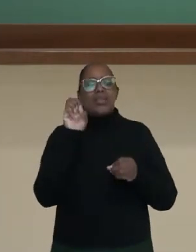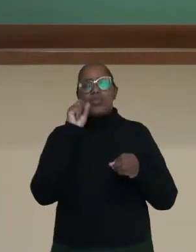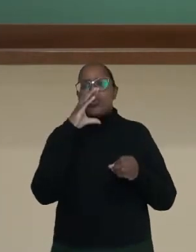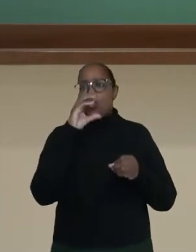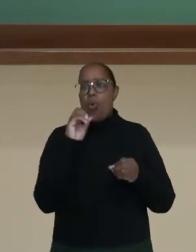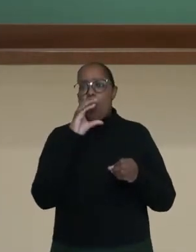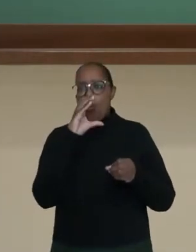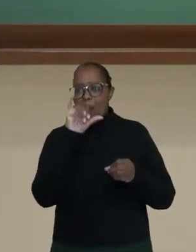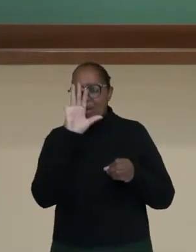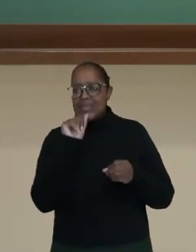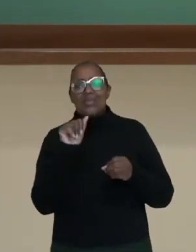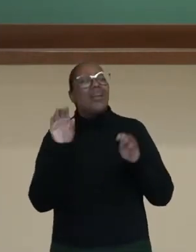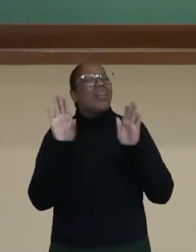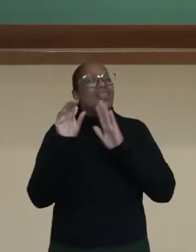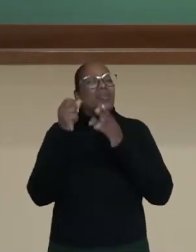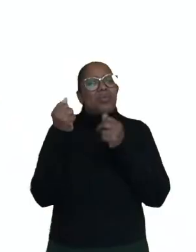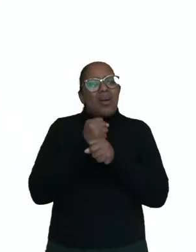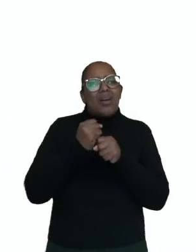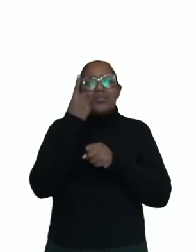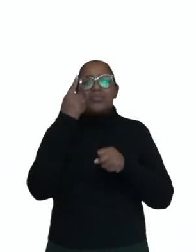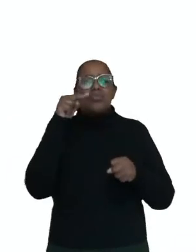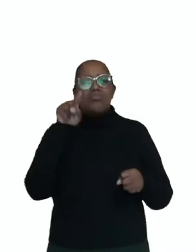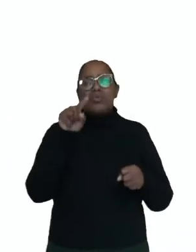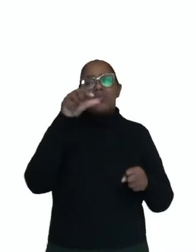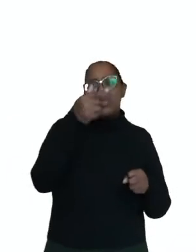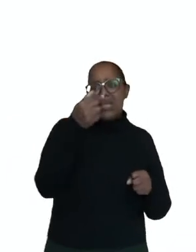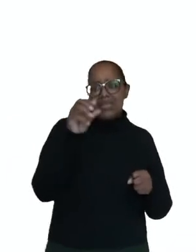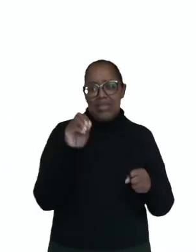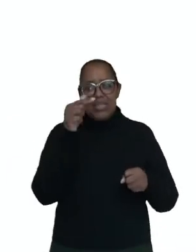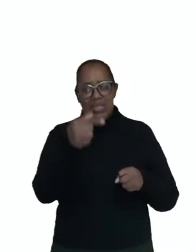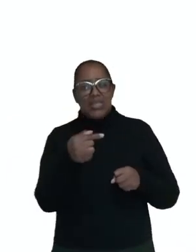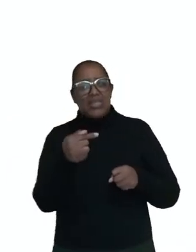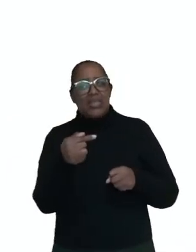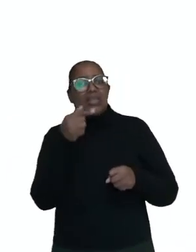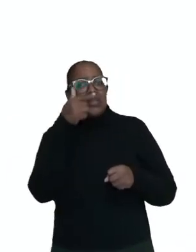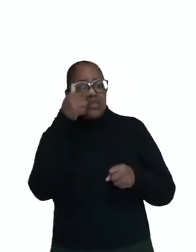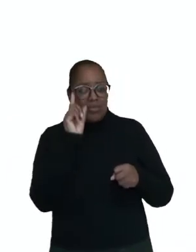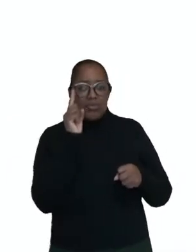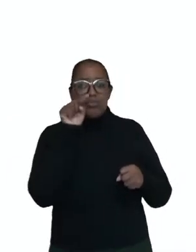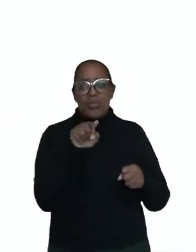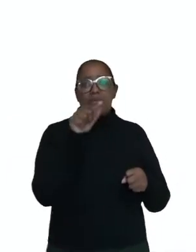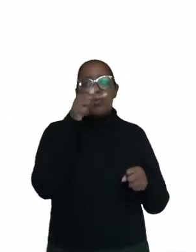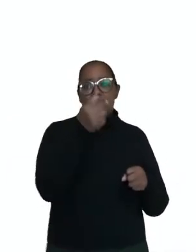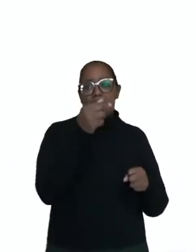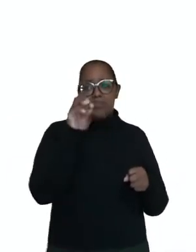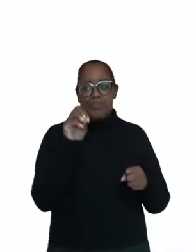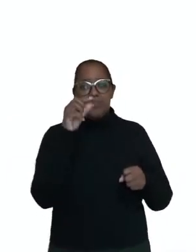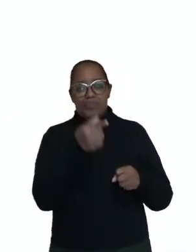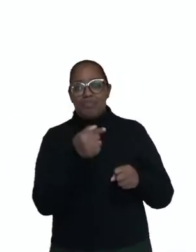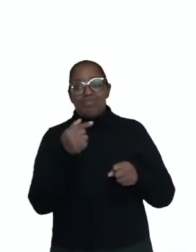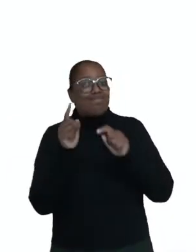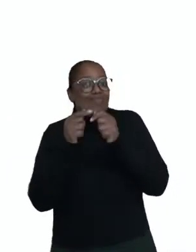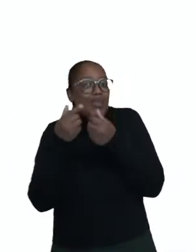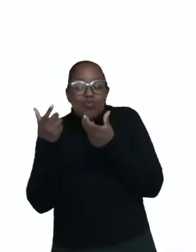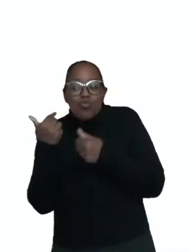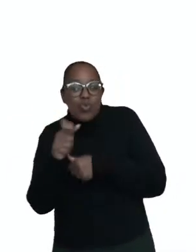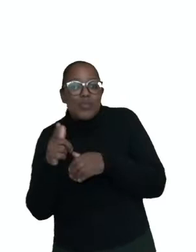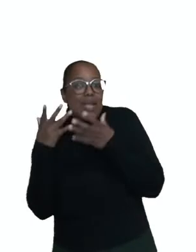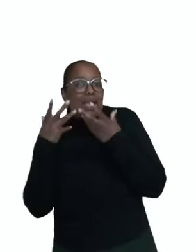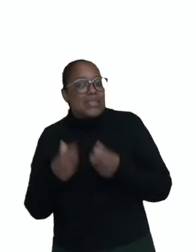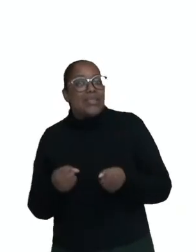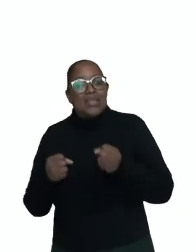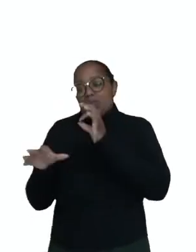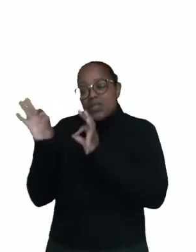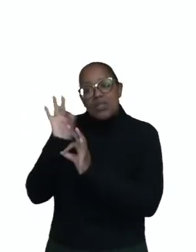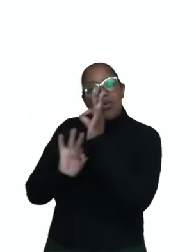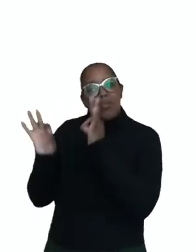1707, vivendo sob a égide do domínio inglês, defende sua autonomia, não aceita de maneira agradável essa